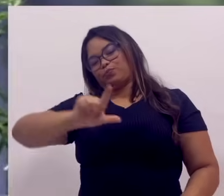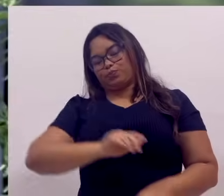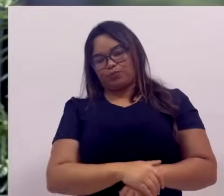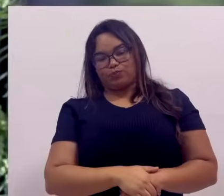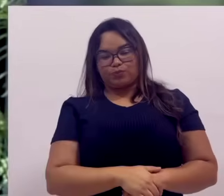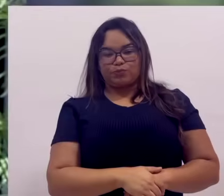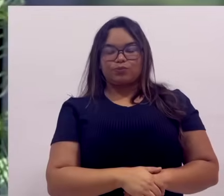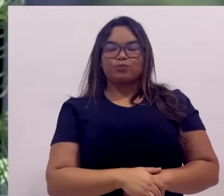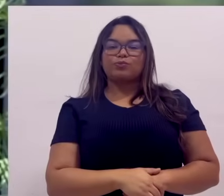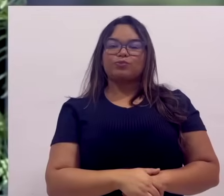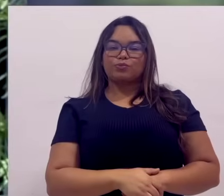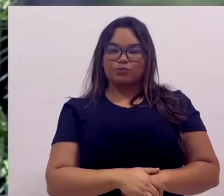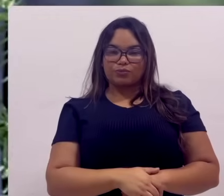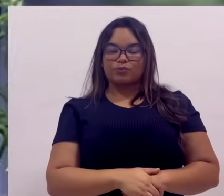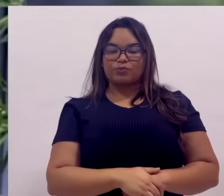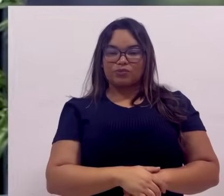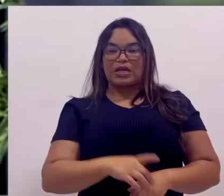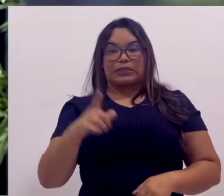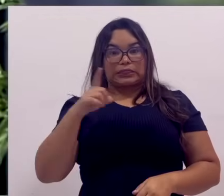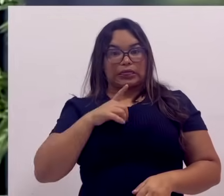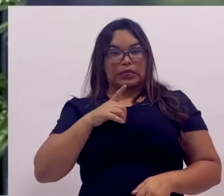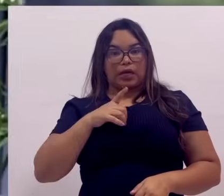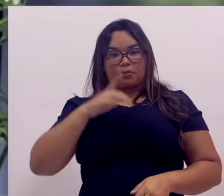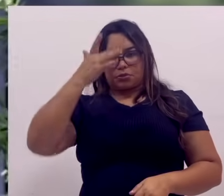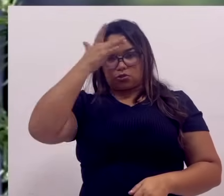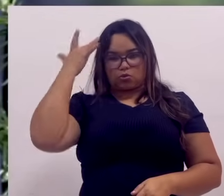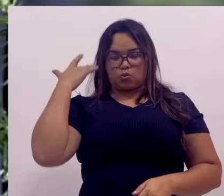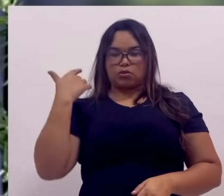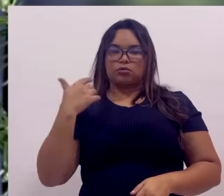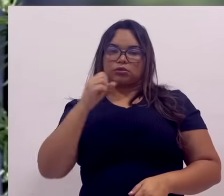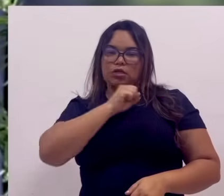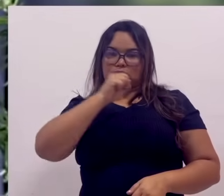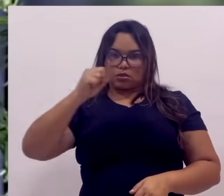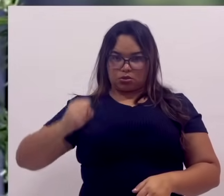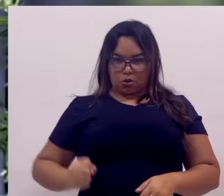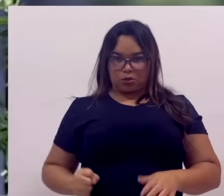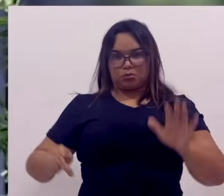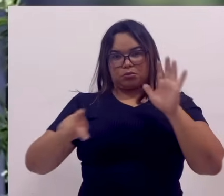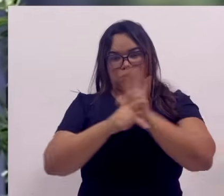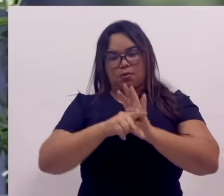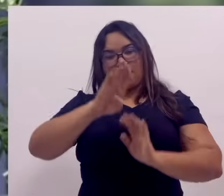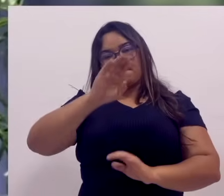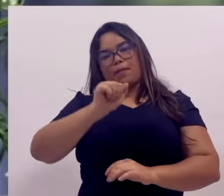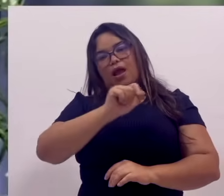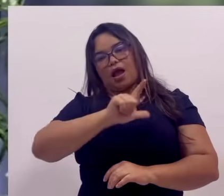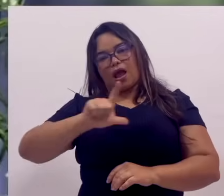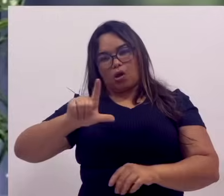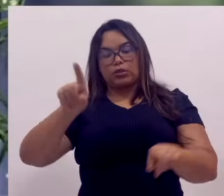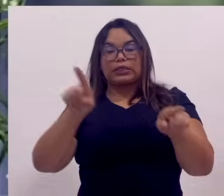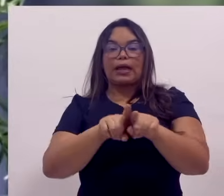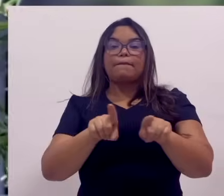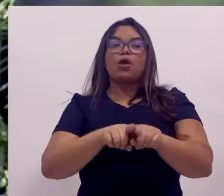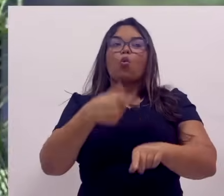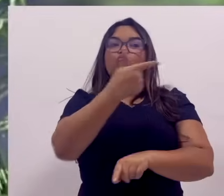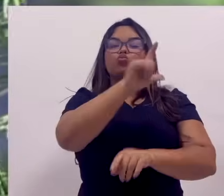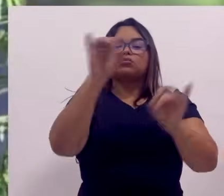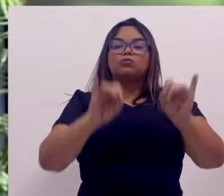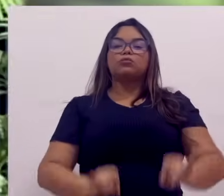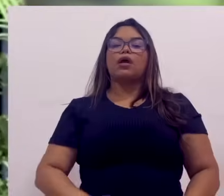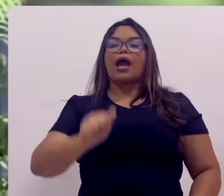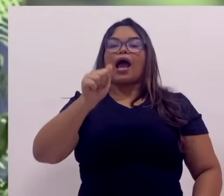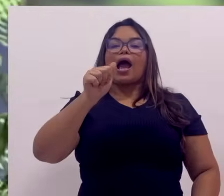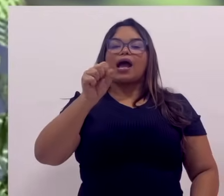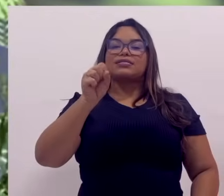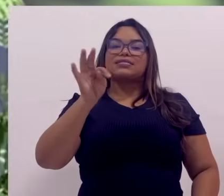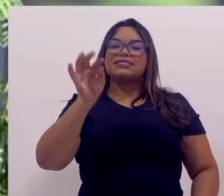E nesse período de tempo, havia sacerdotes de Baal. E havia também sacerdotes